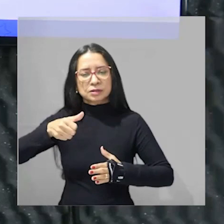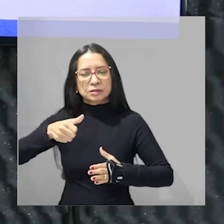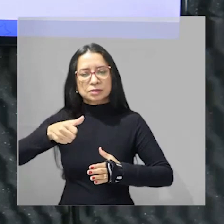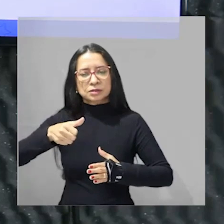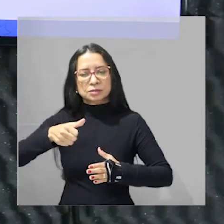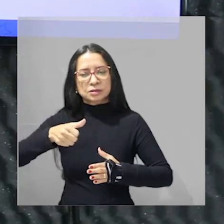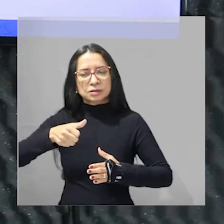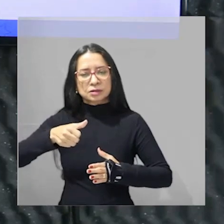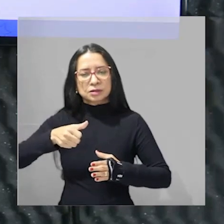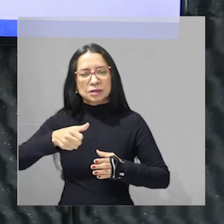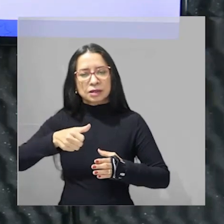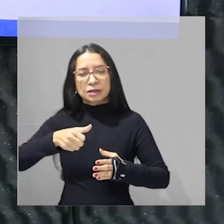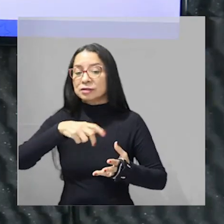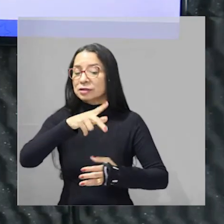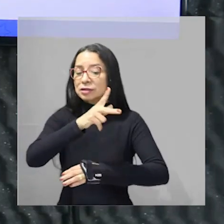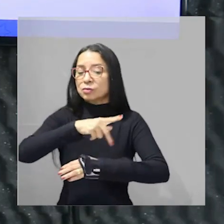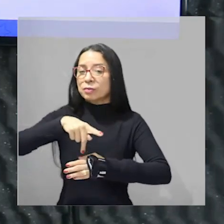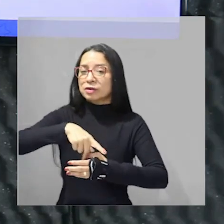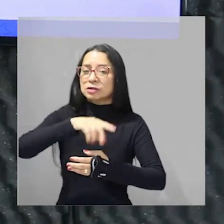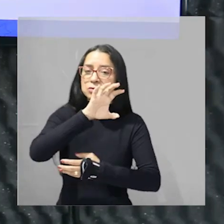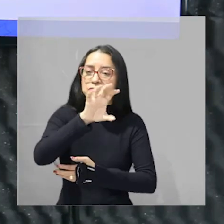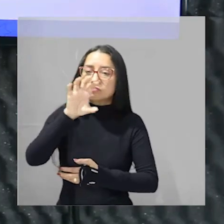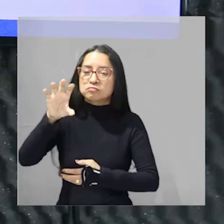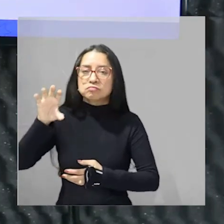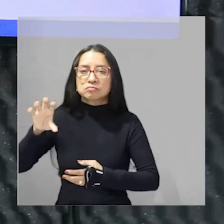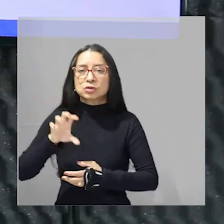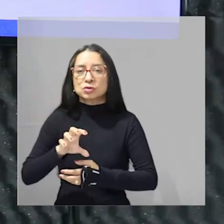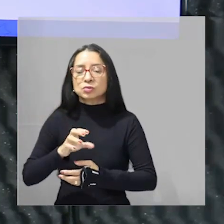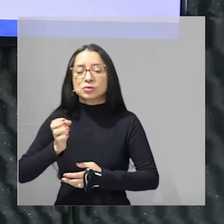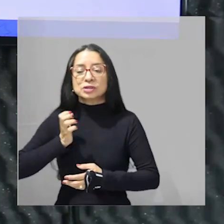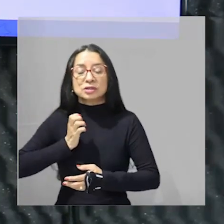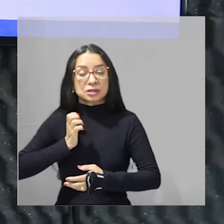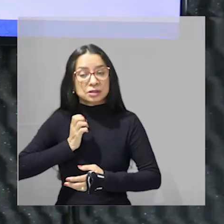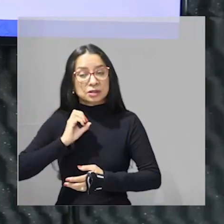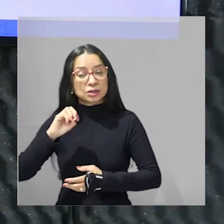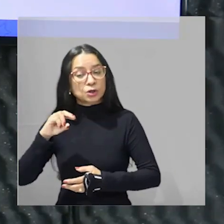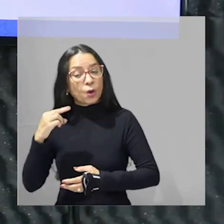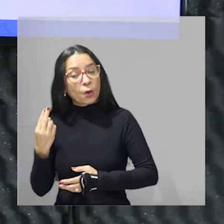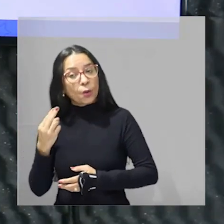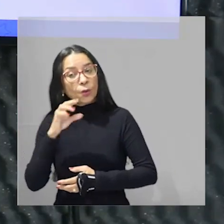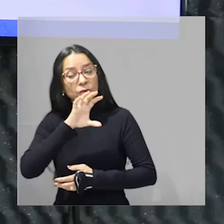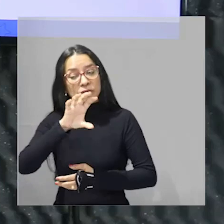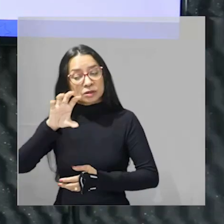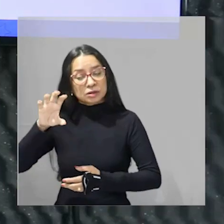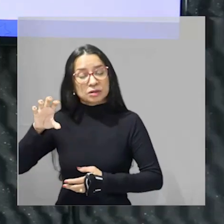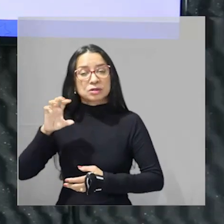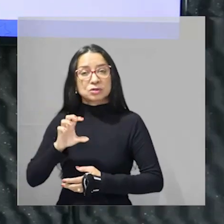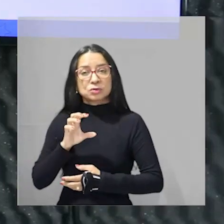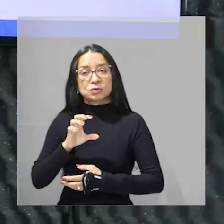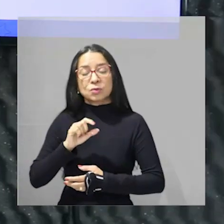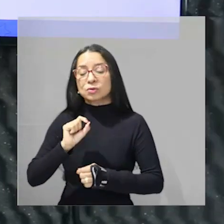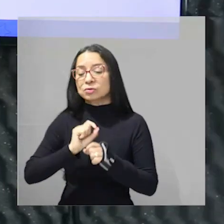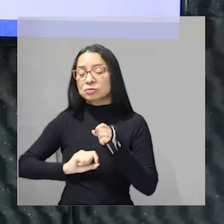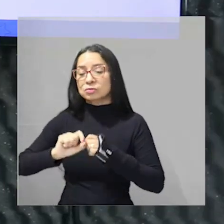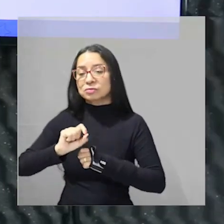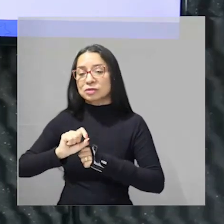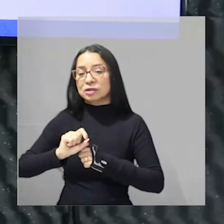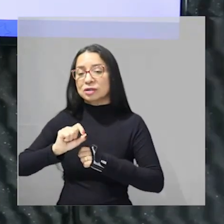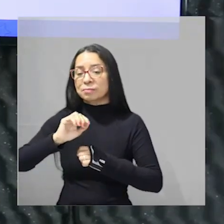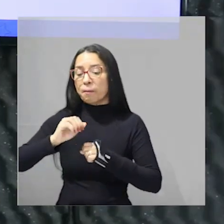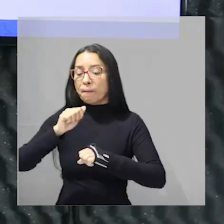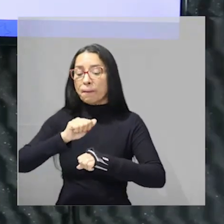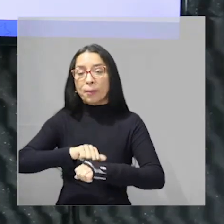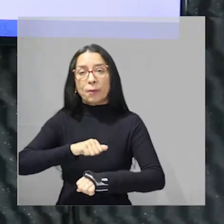ricas ou nas regiões emergentes subdesenvolvidas? Nas regiões ricas, né, nos países desenvolvidos, nas populações que